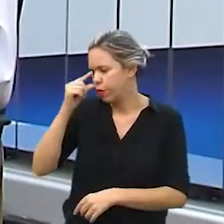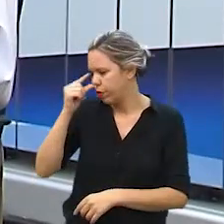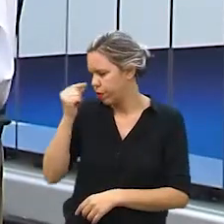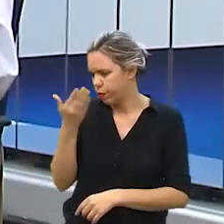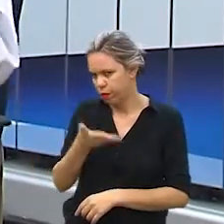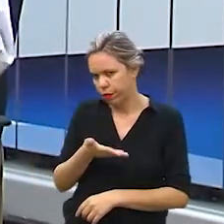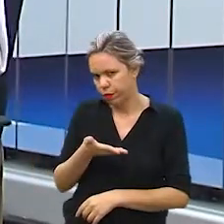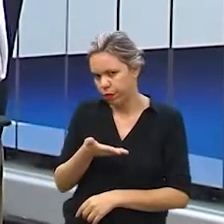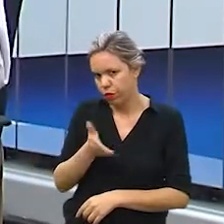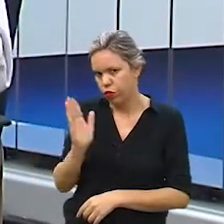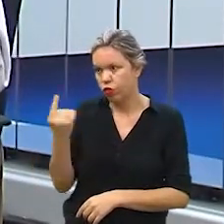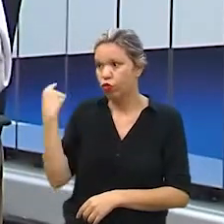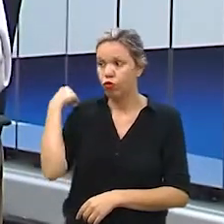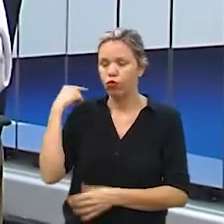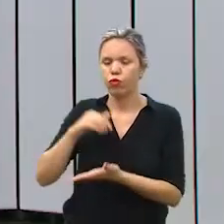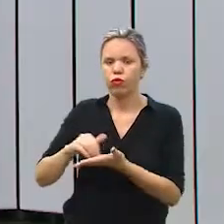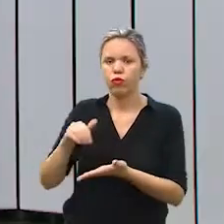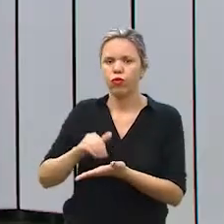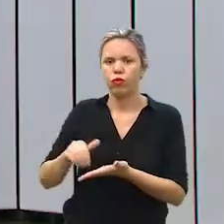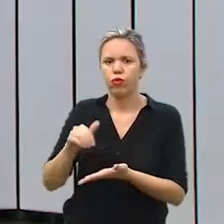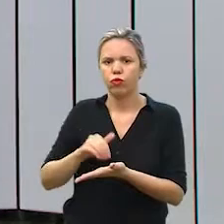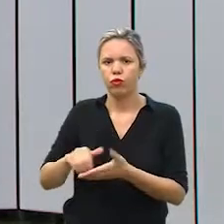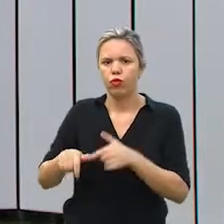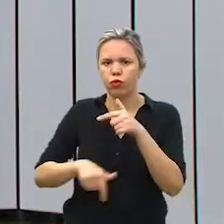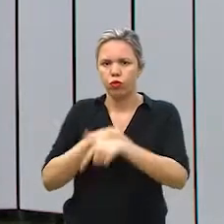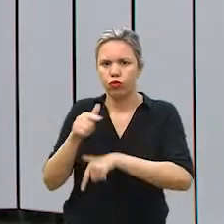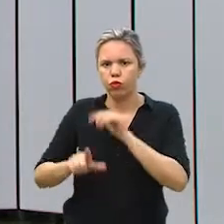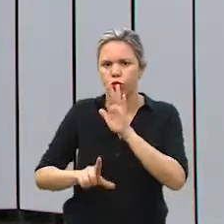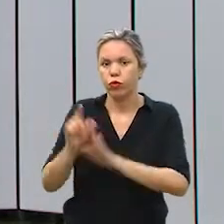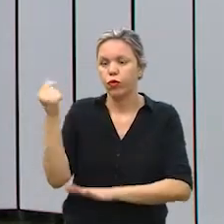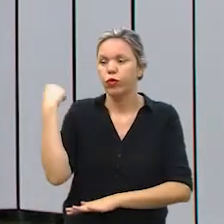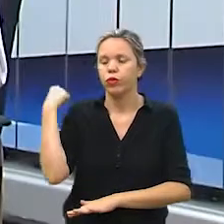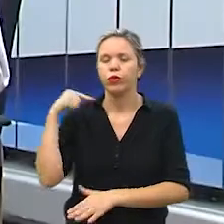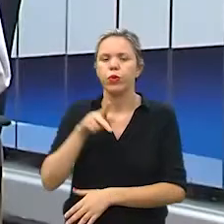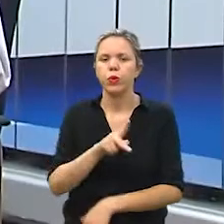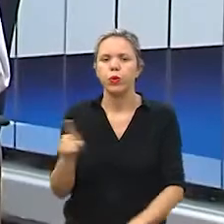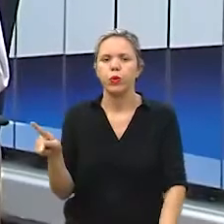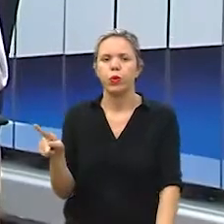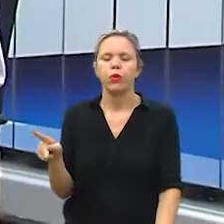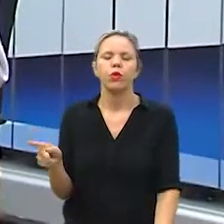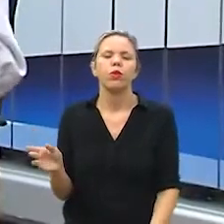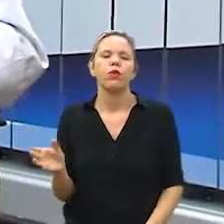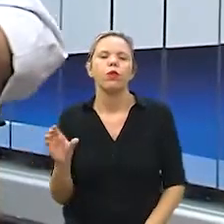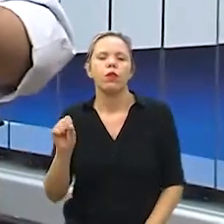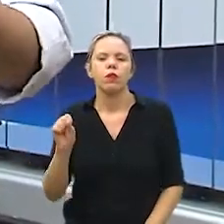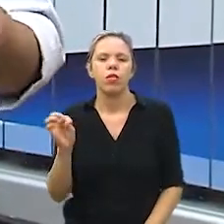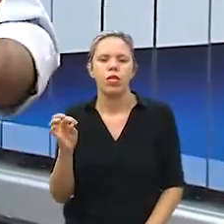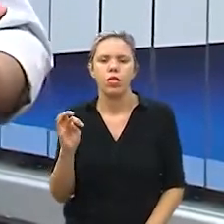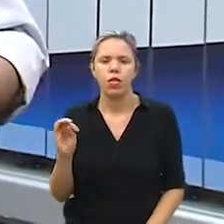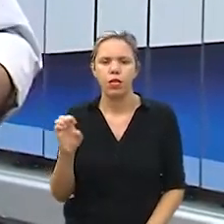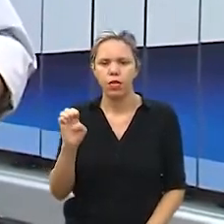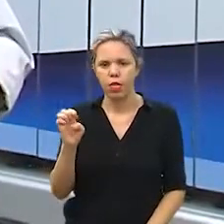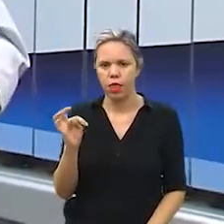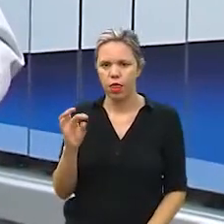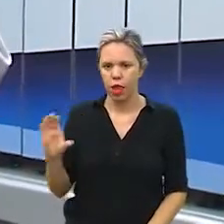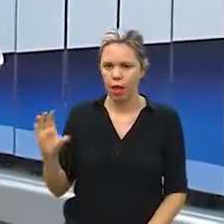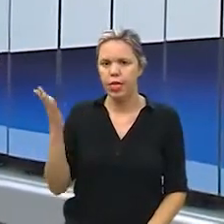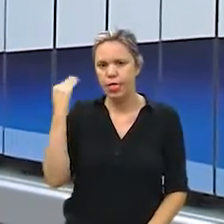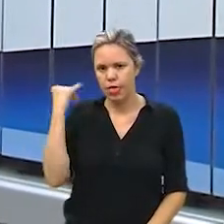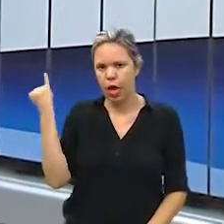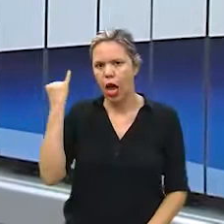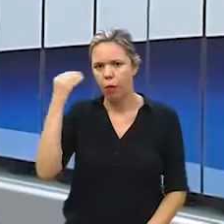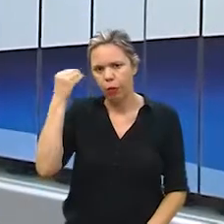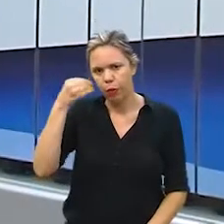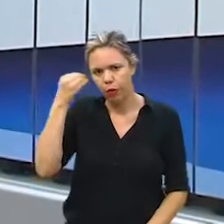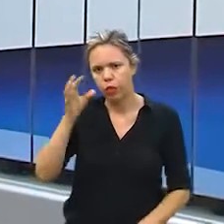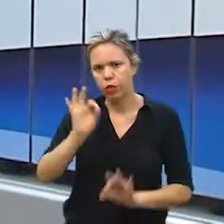Arnaldo Salvetti, que já foi secretário municipal de Trabalho e Renda, presidente da CETEC, então sabe a importância deste